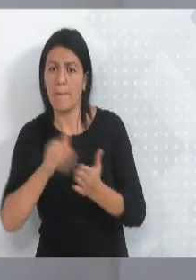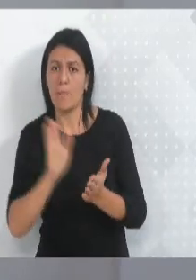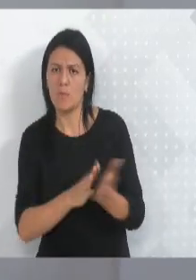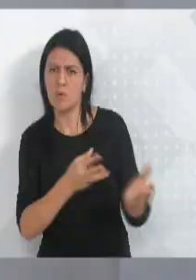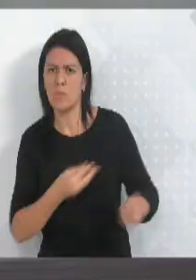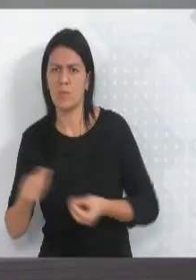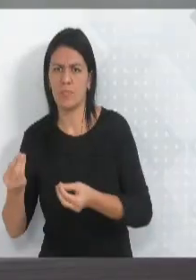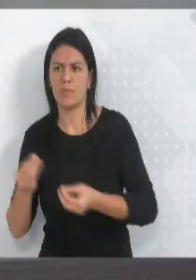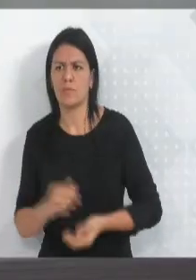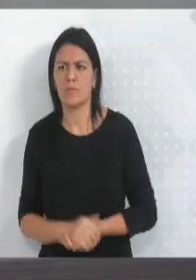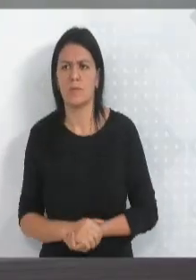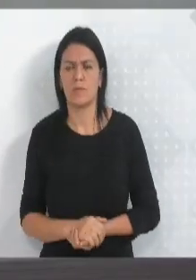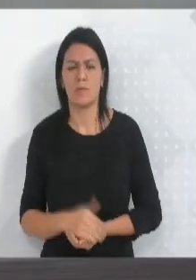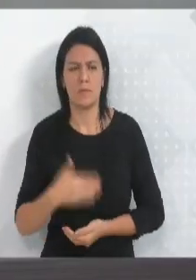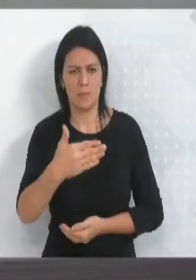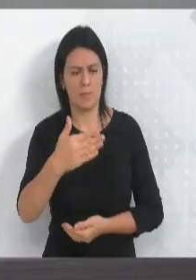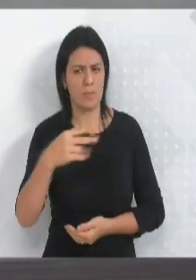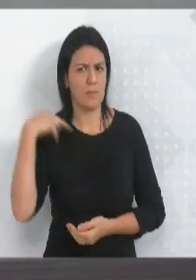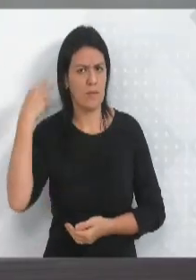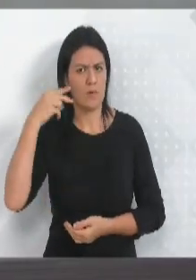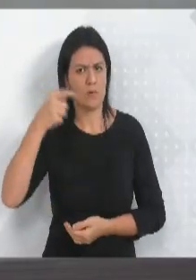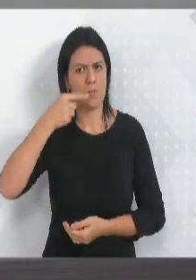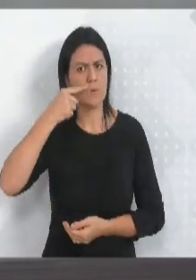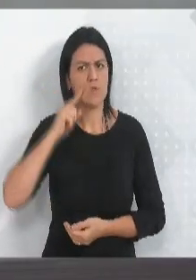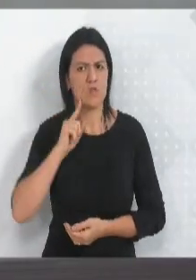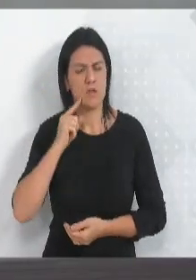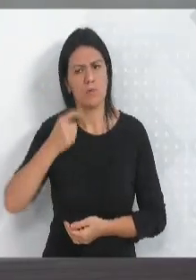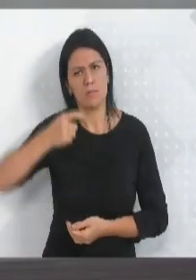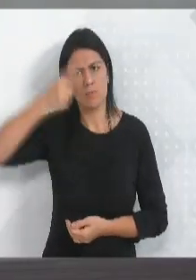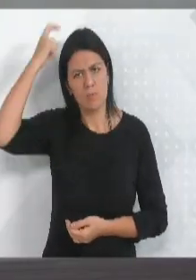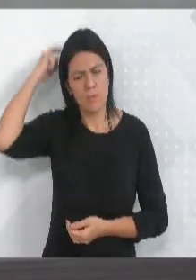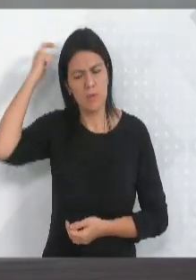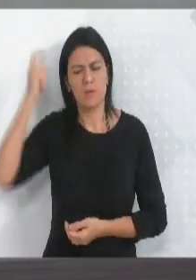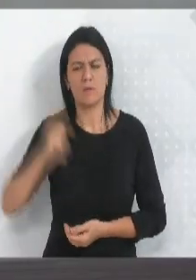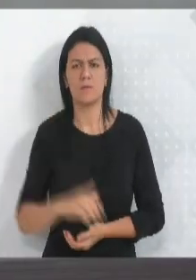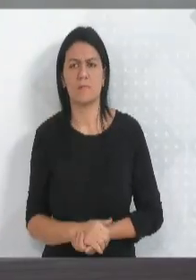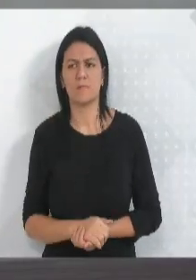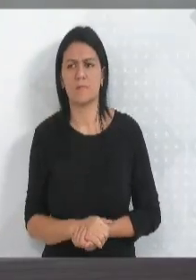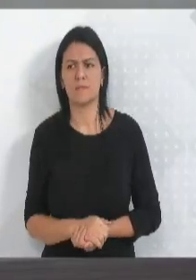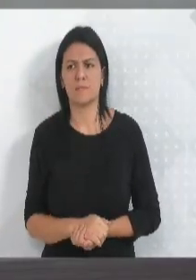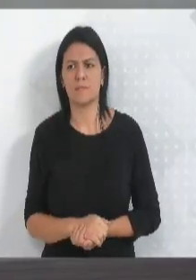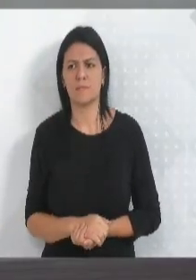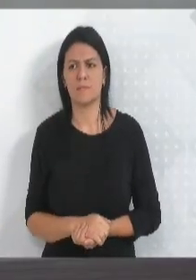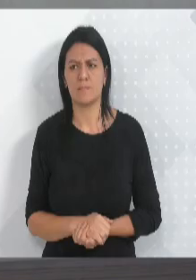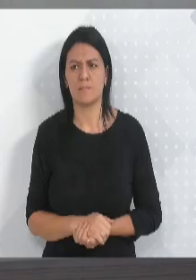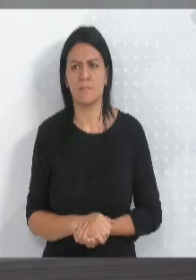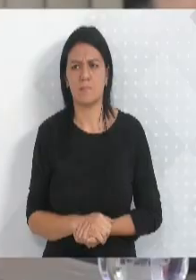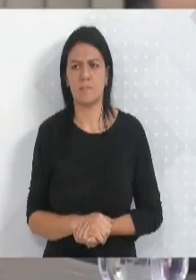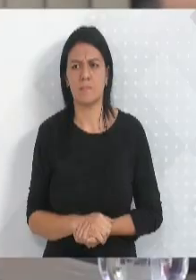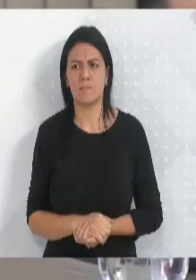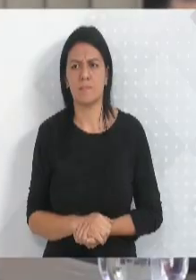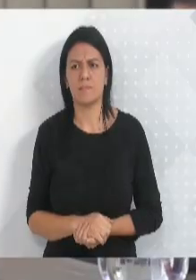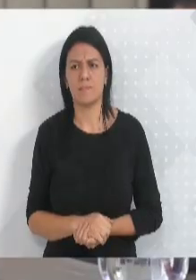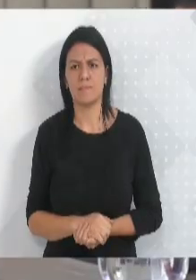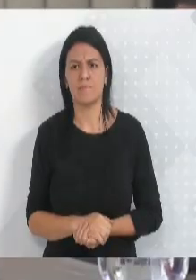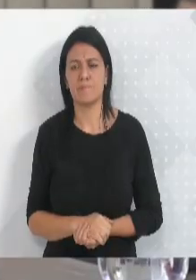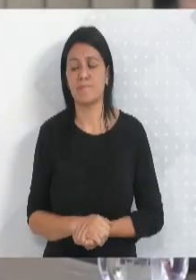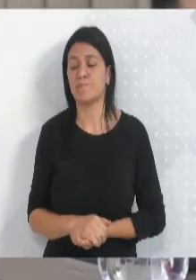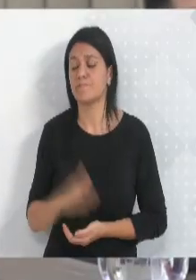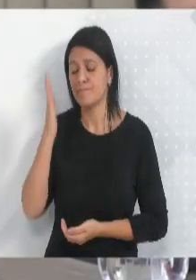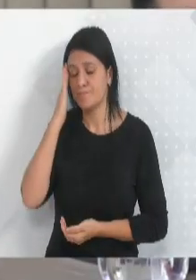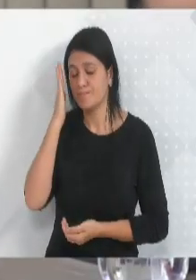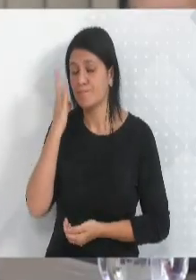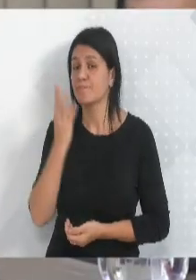colega Diego Nazato e Adriano Pereira. Com autorização do orador, ou sem a parte do vereador Diego Nazato. Sabe, vereador professor Gilson,